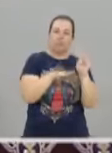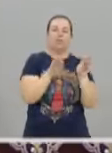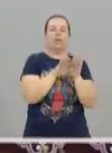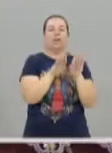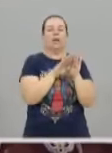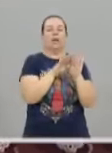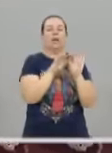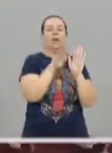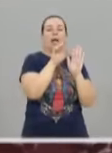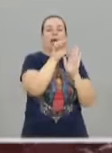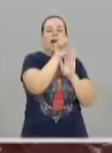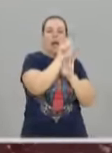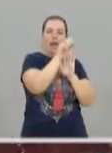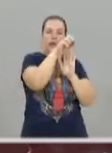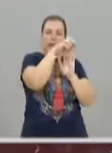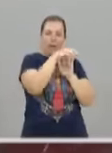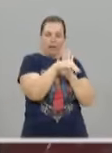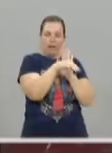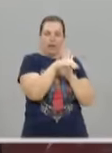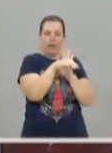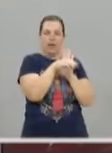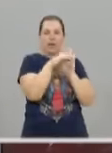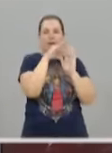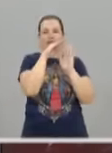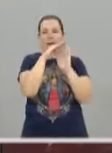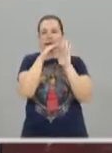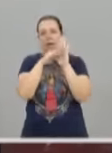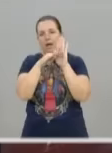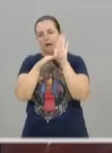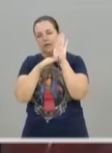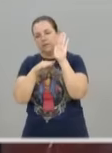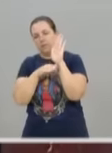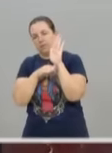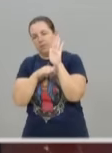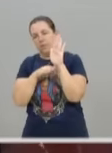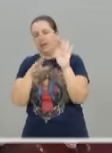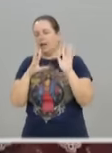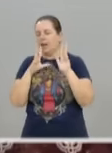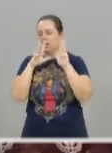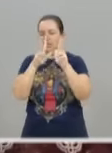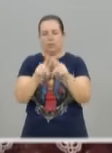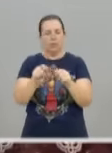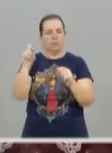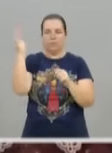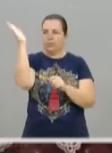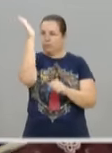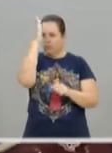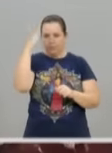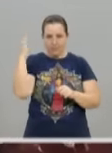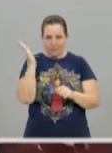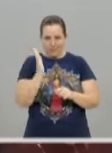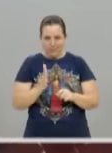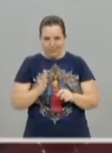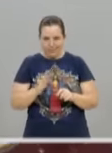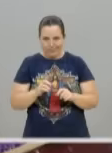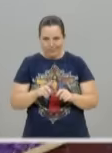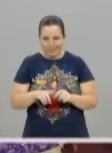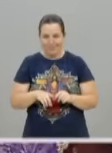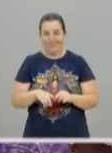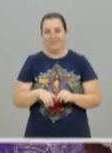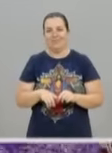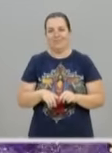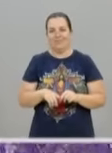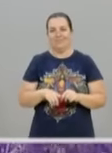ar uma programação de rede para todo o Brasil só